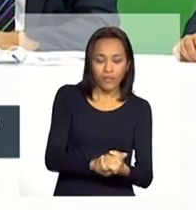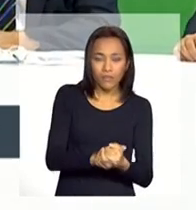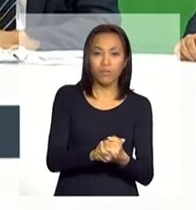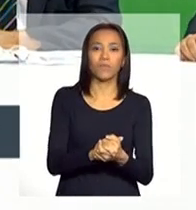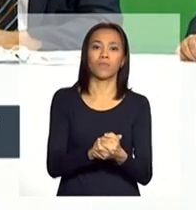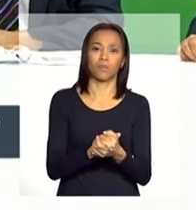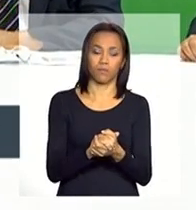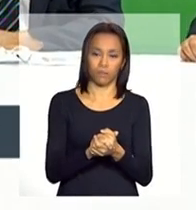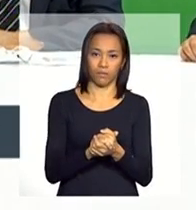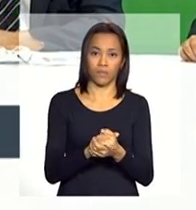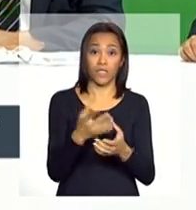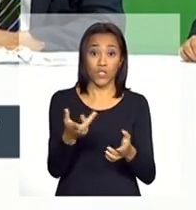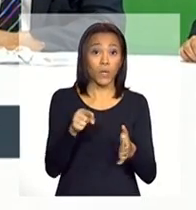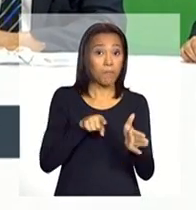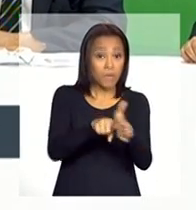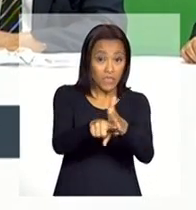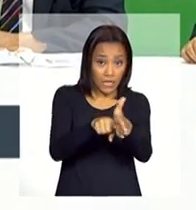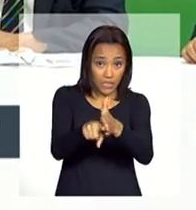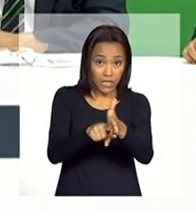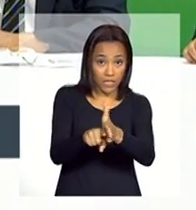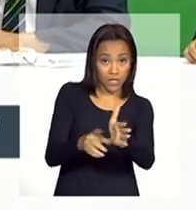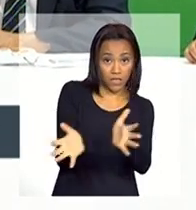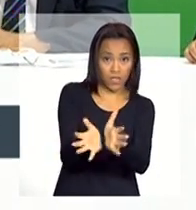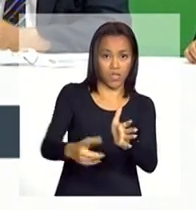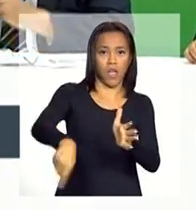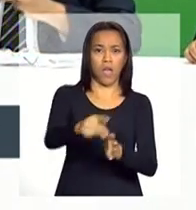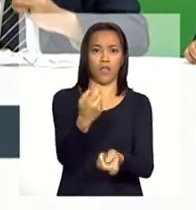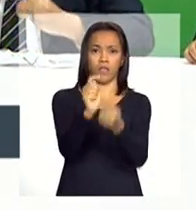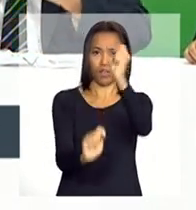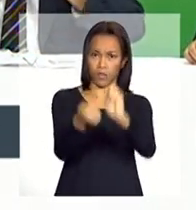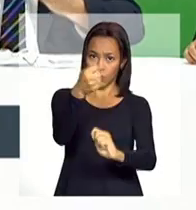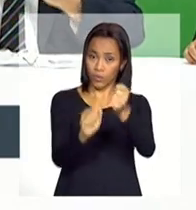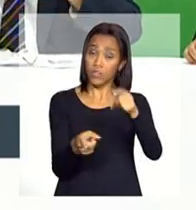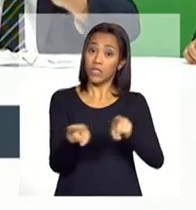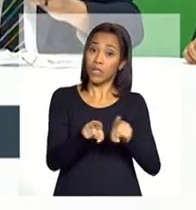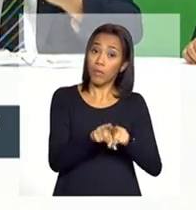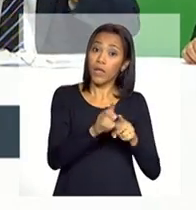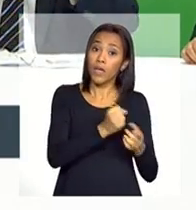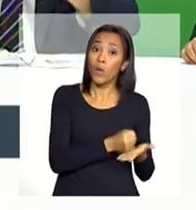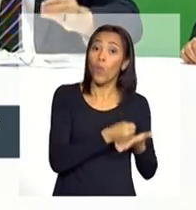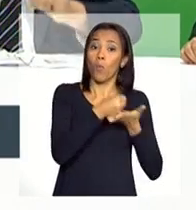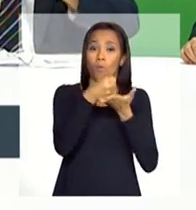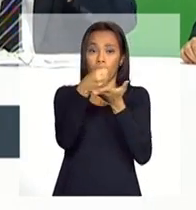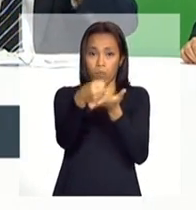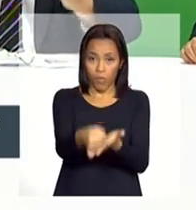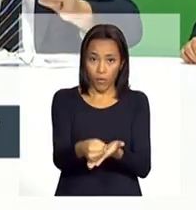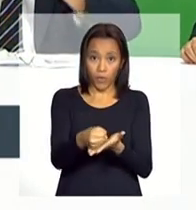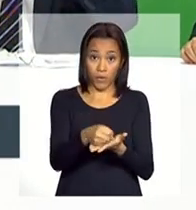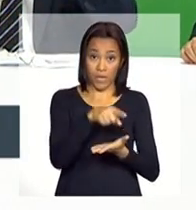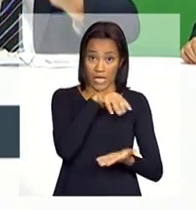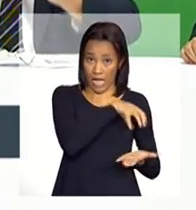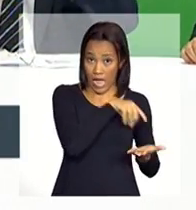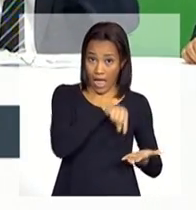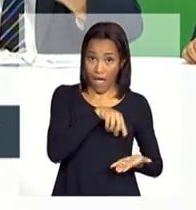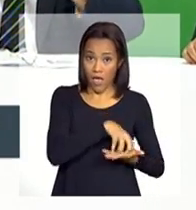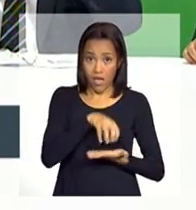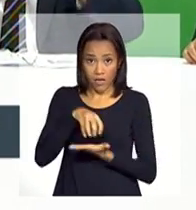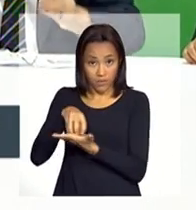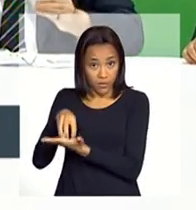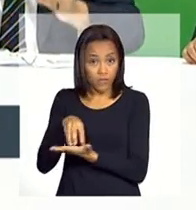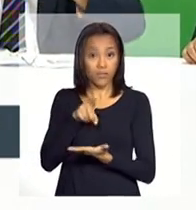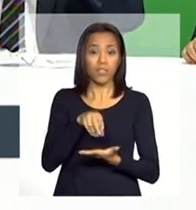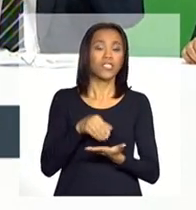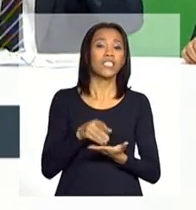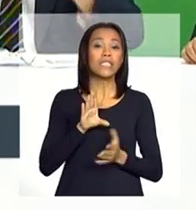a a pesquisa industrial e o apoio que as instituições estabelecidos do sistema de Ciência